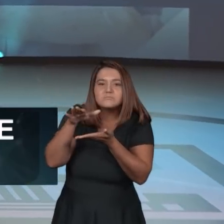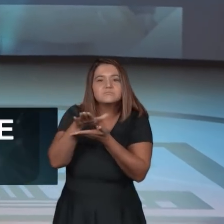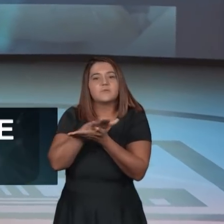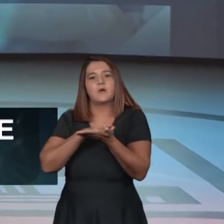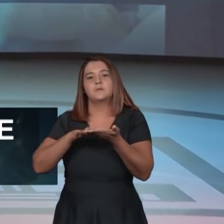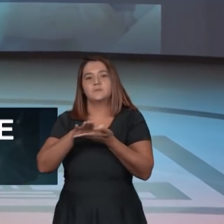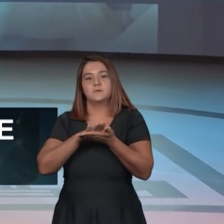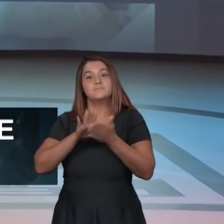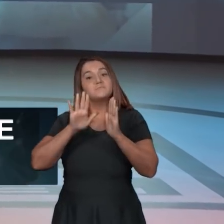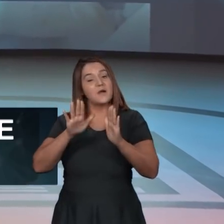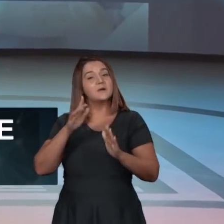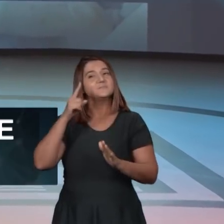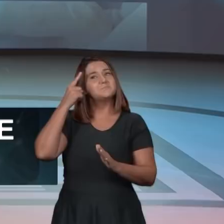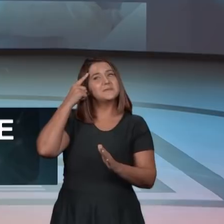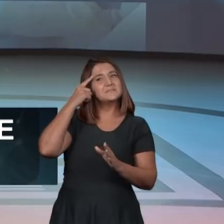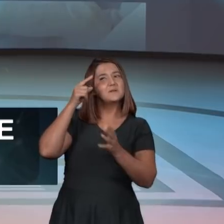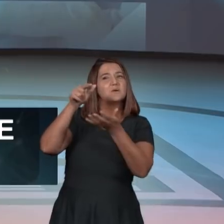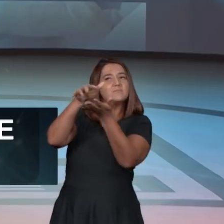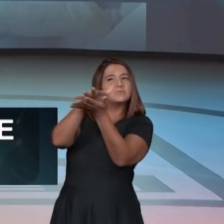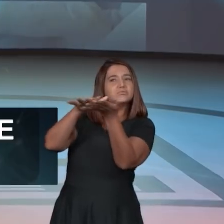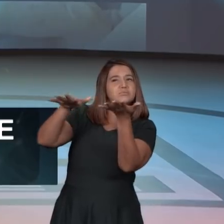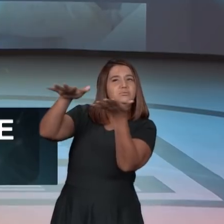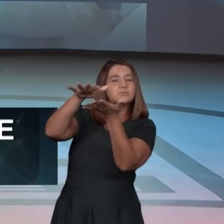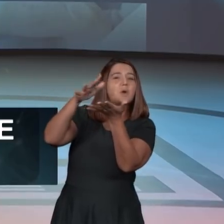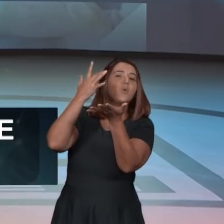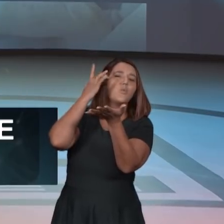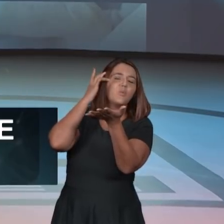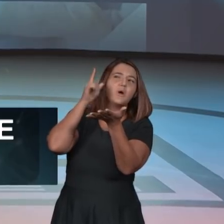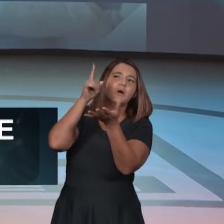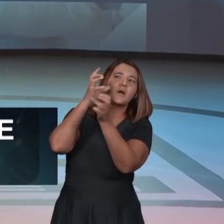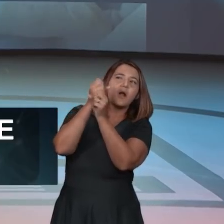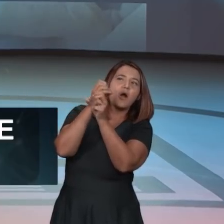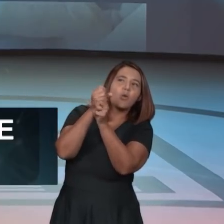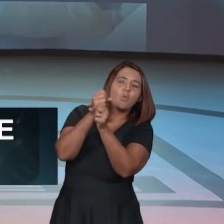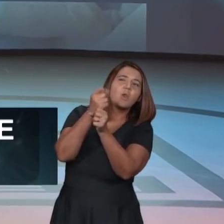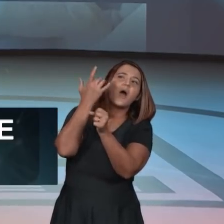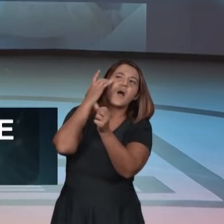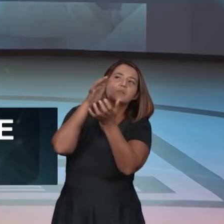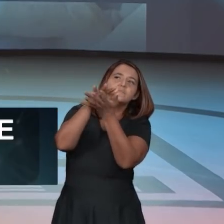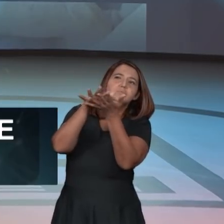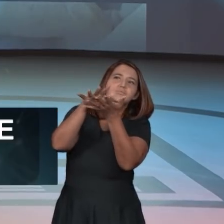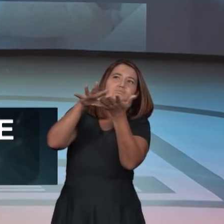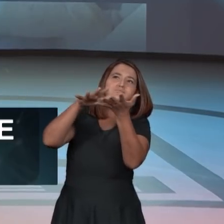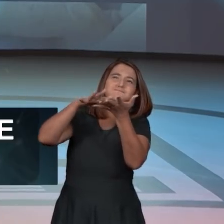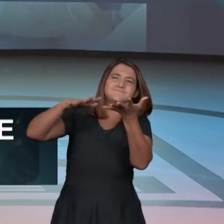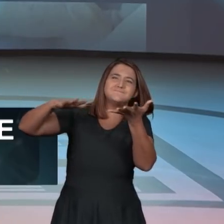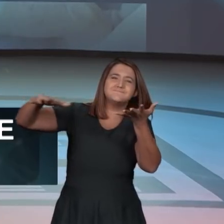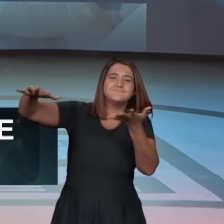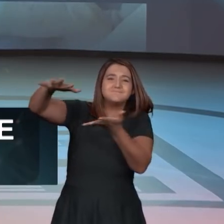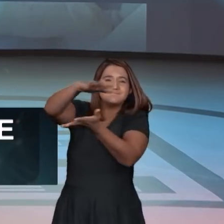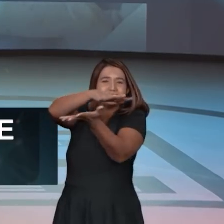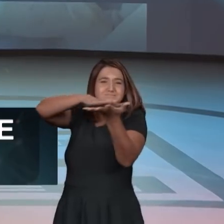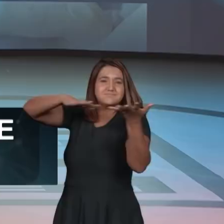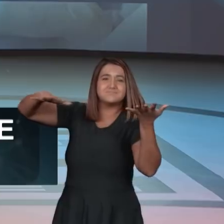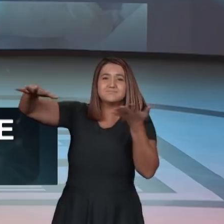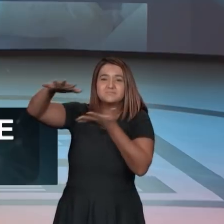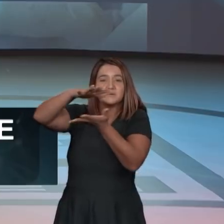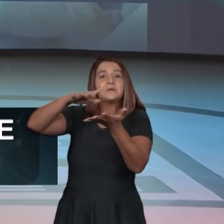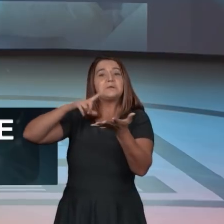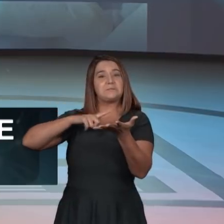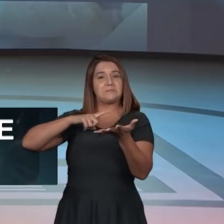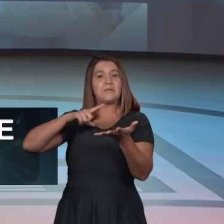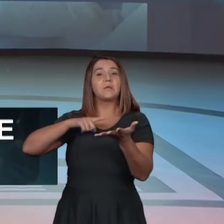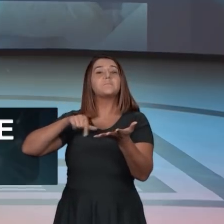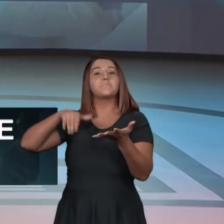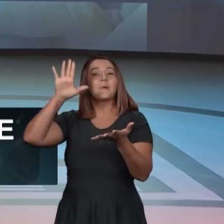que o universo é vasto demais e um grupo de físicos acreditam que possam haver várias civilizações superiores à nossa.